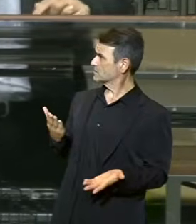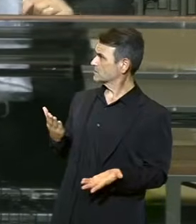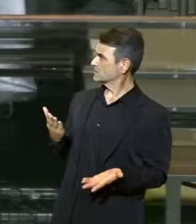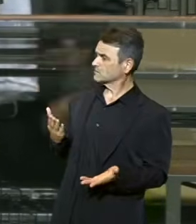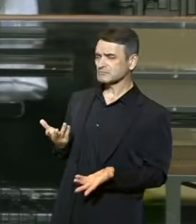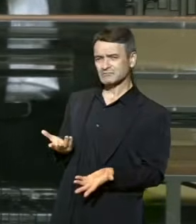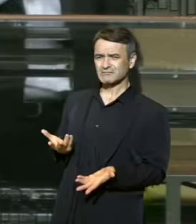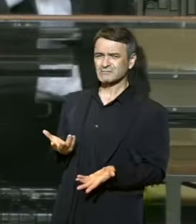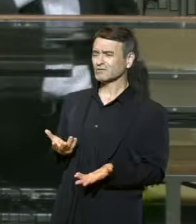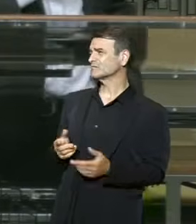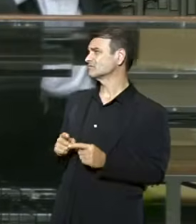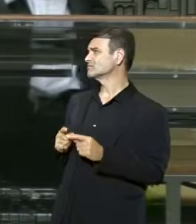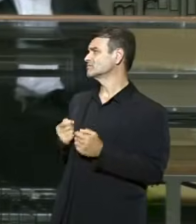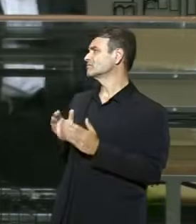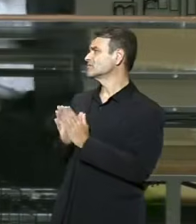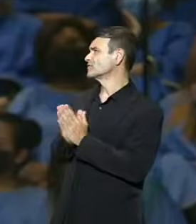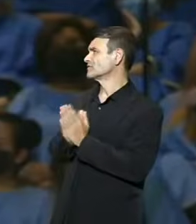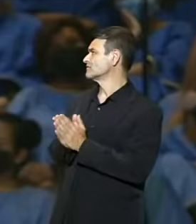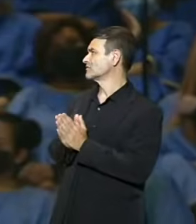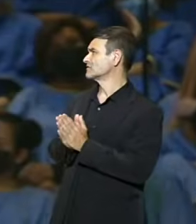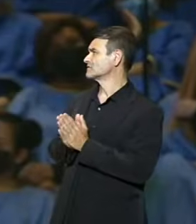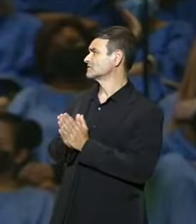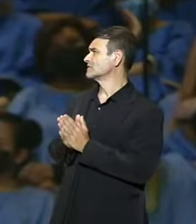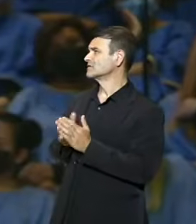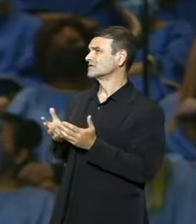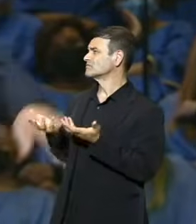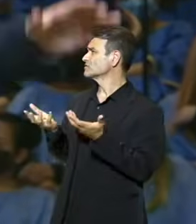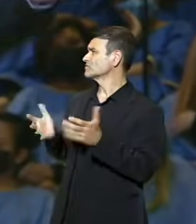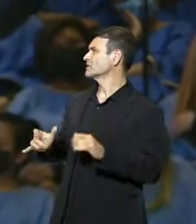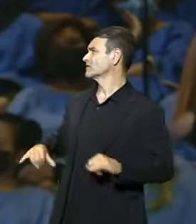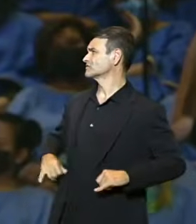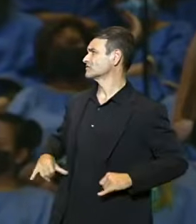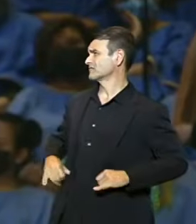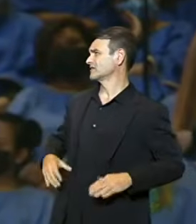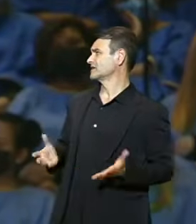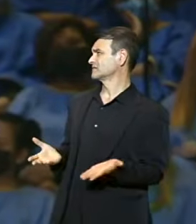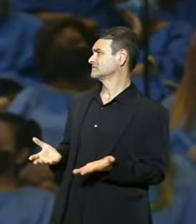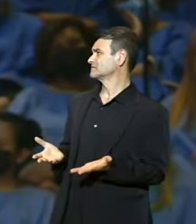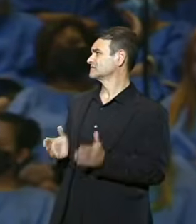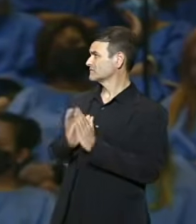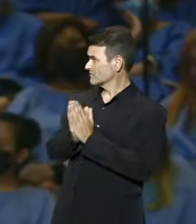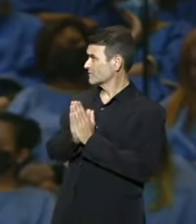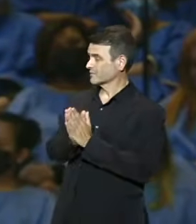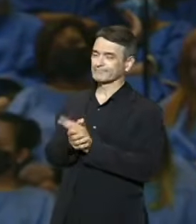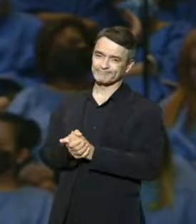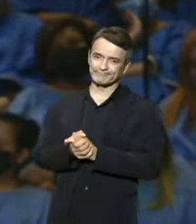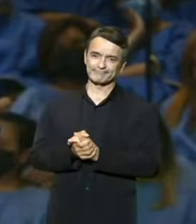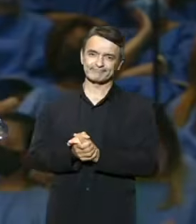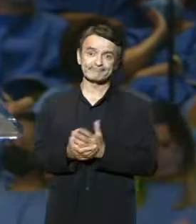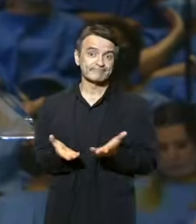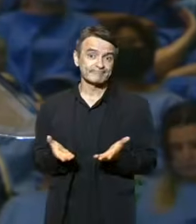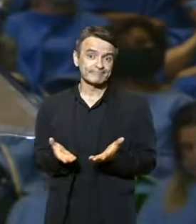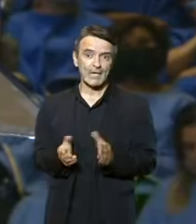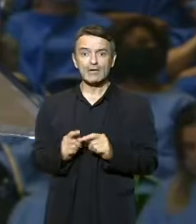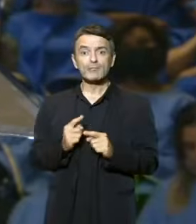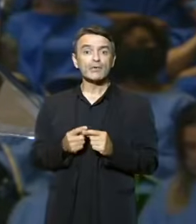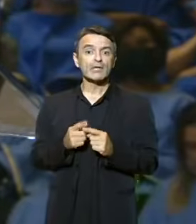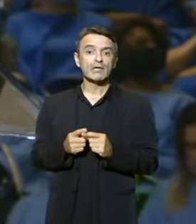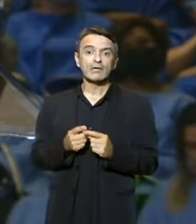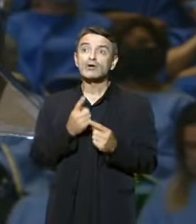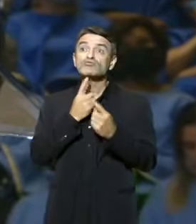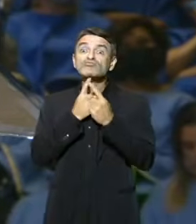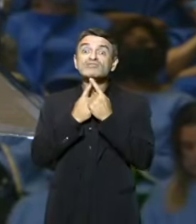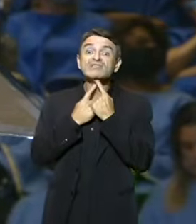que eu continue sofrendo desse jeito. Você vê o que acontece? O caminho da destruição. Um desejo da